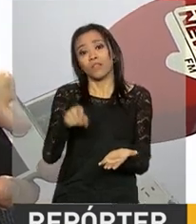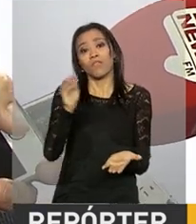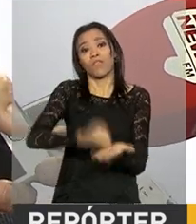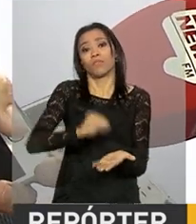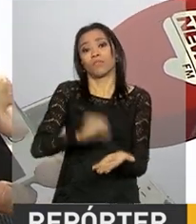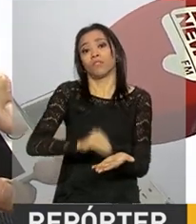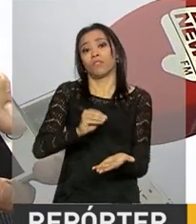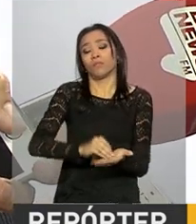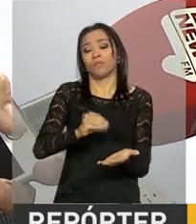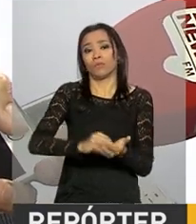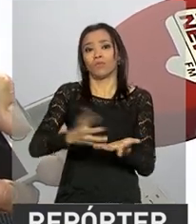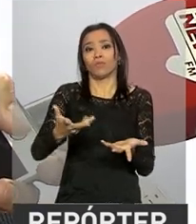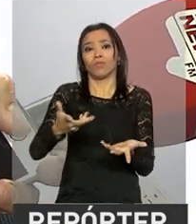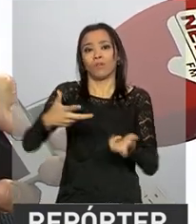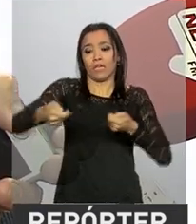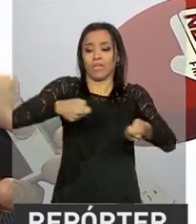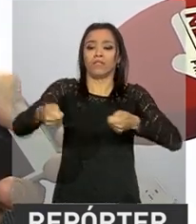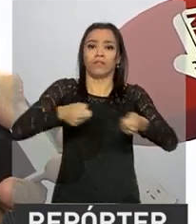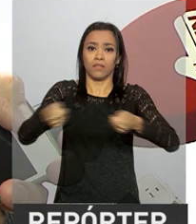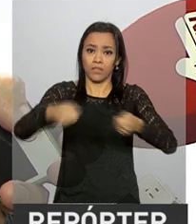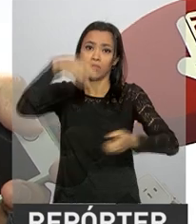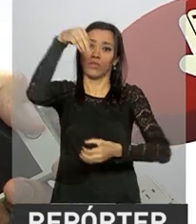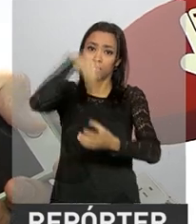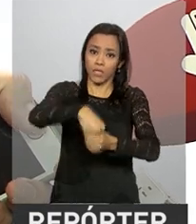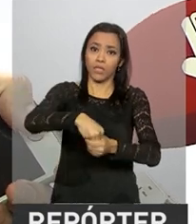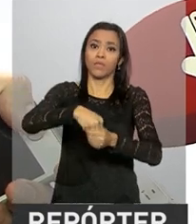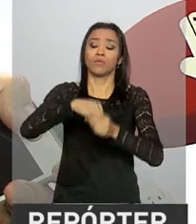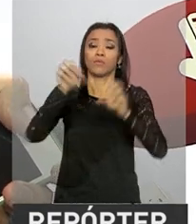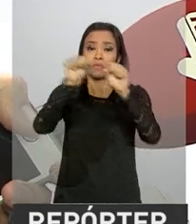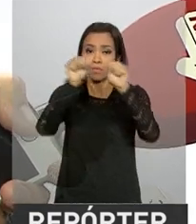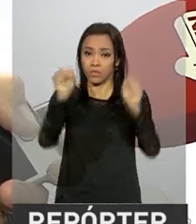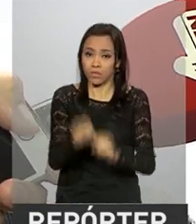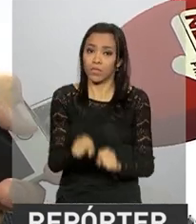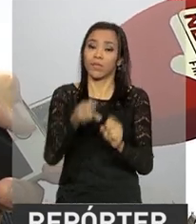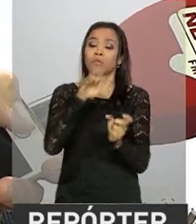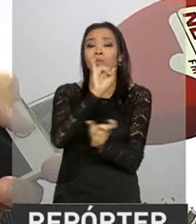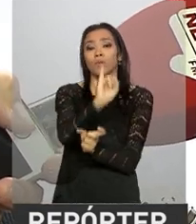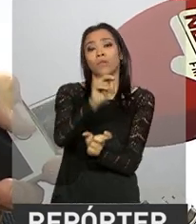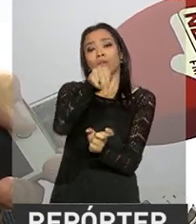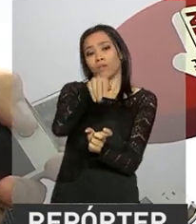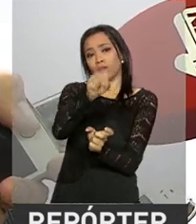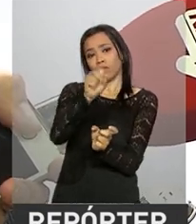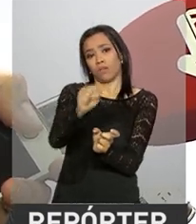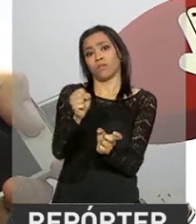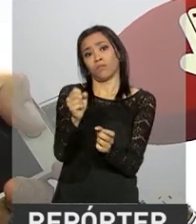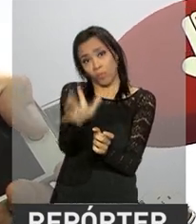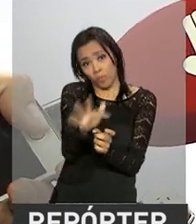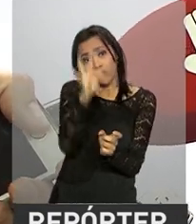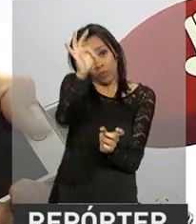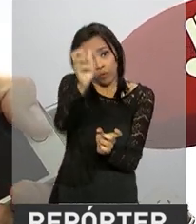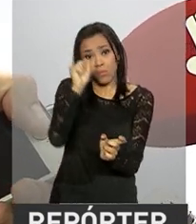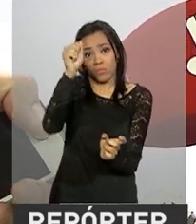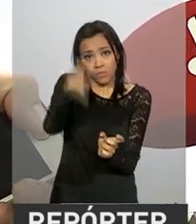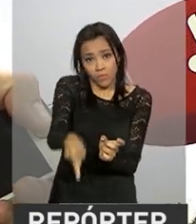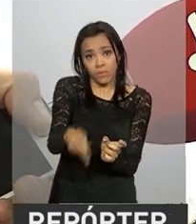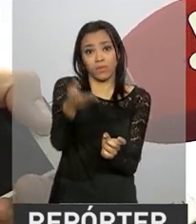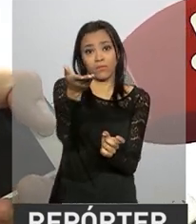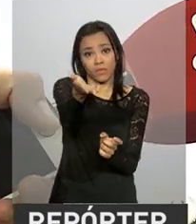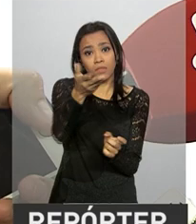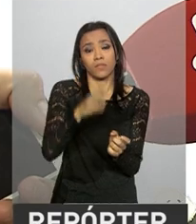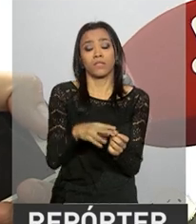desequilíbrio contributivo dentro do sistema que nós precisamos solver ao longo do tempo, justamente para defender, né, que